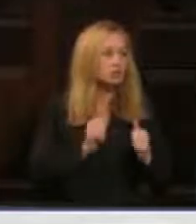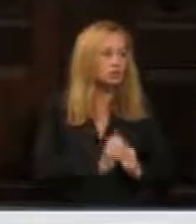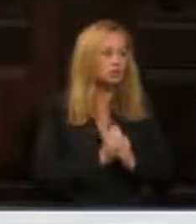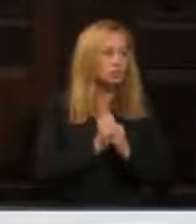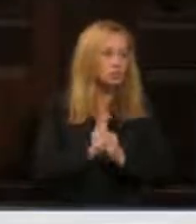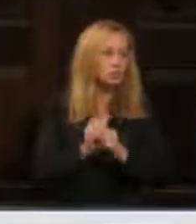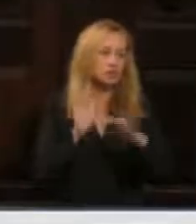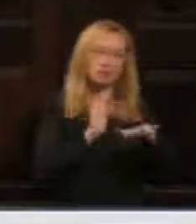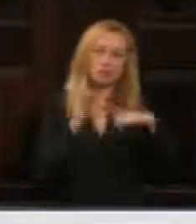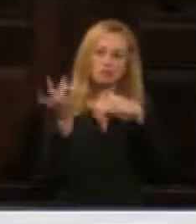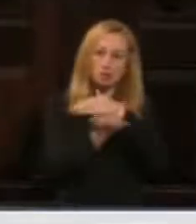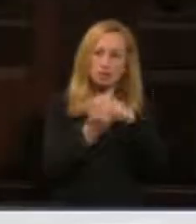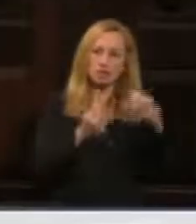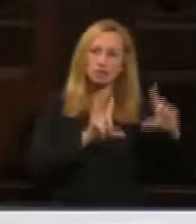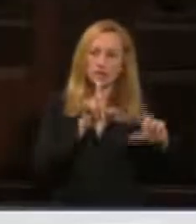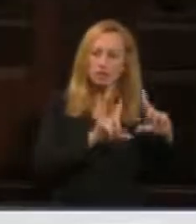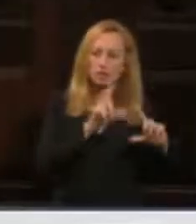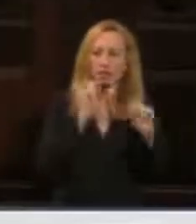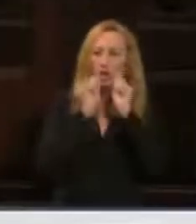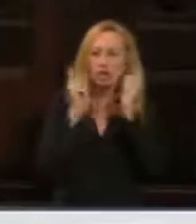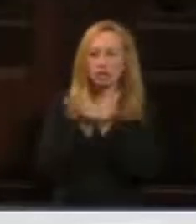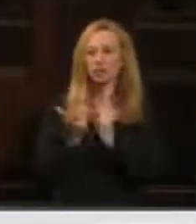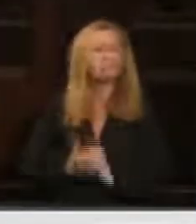nossas redes sociais.